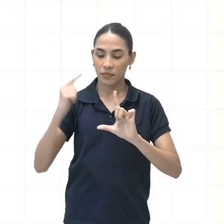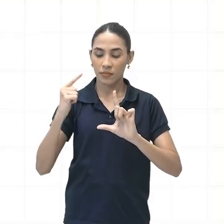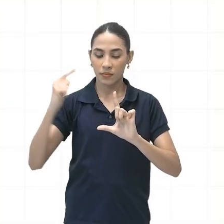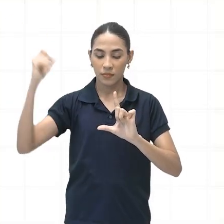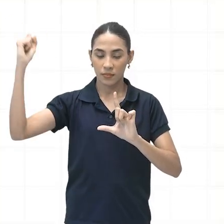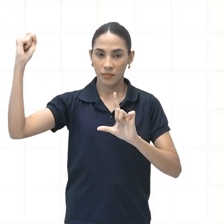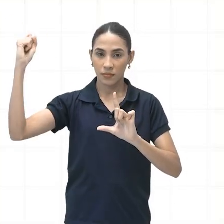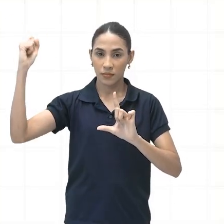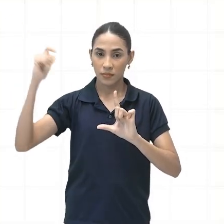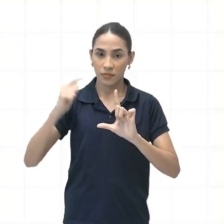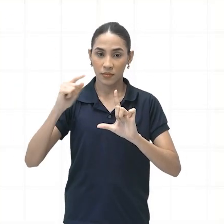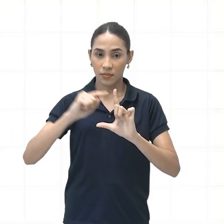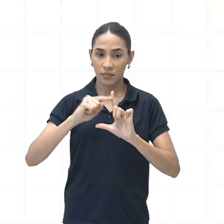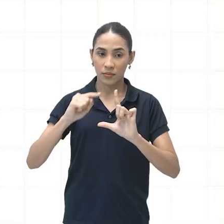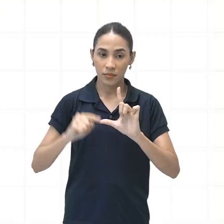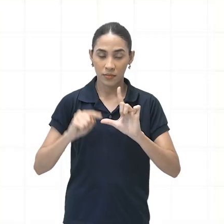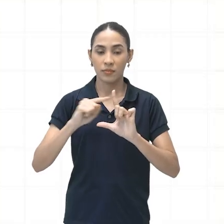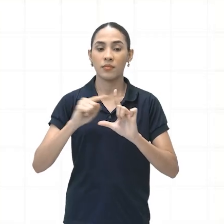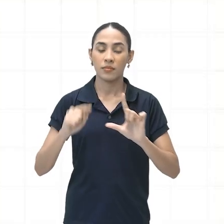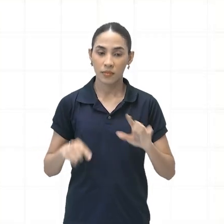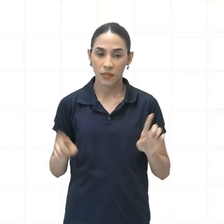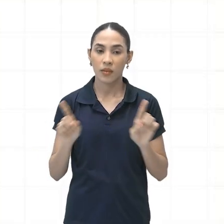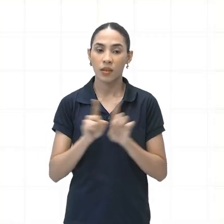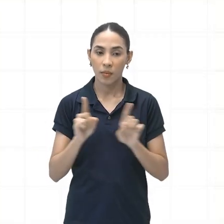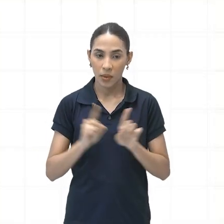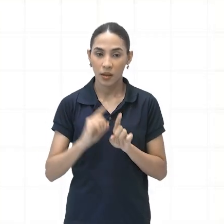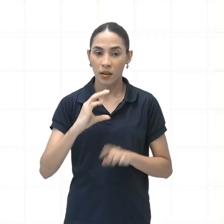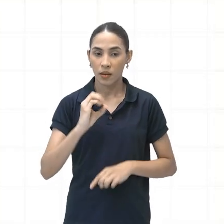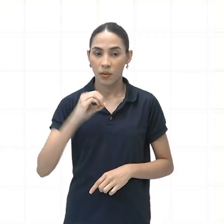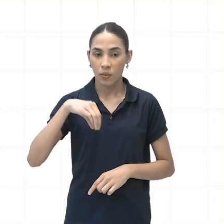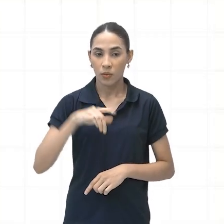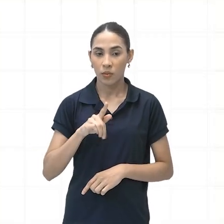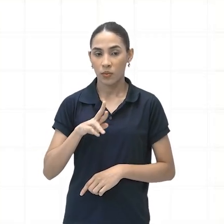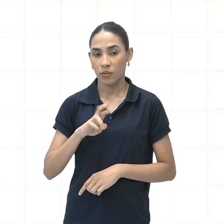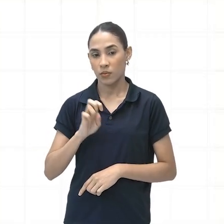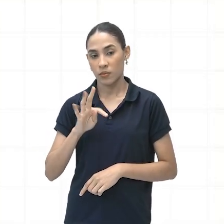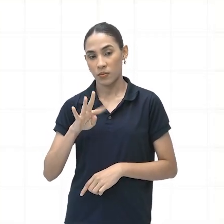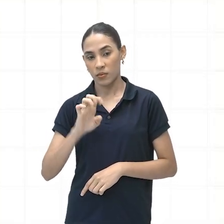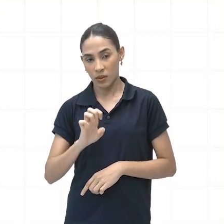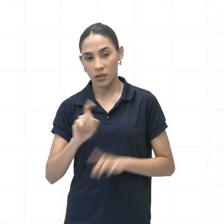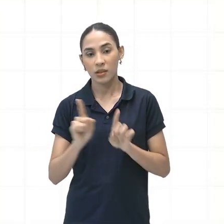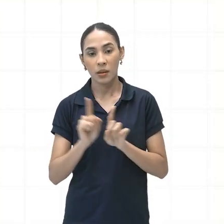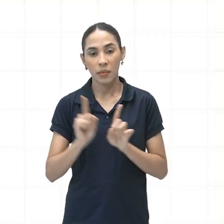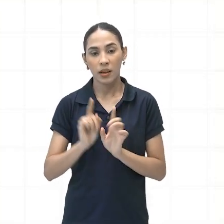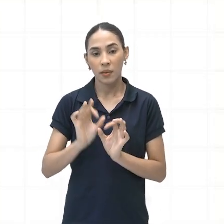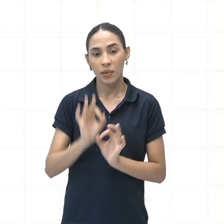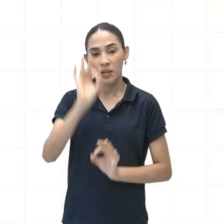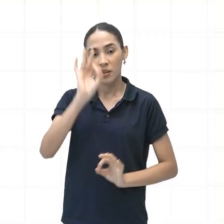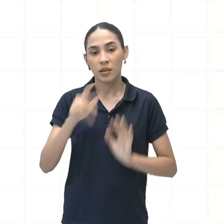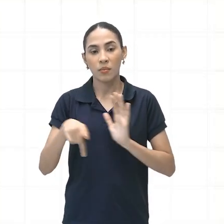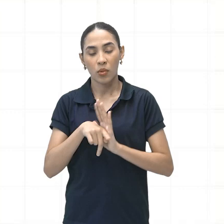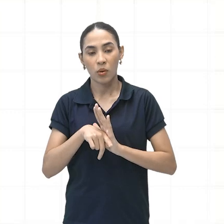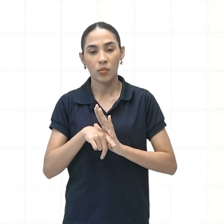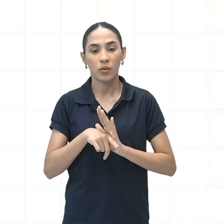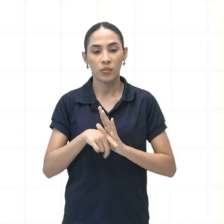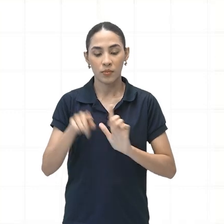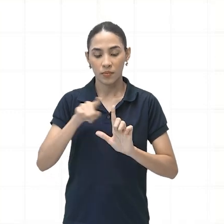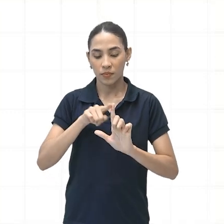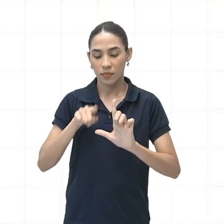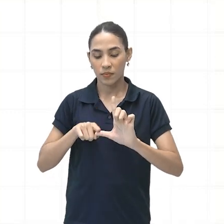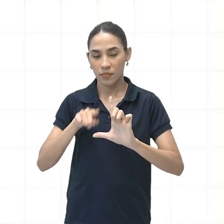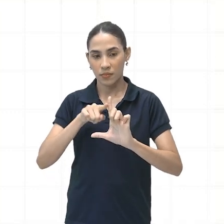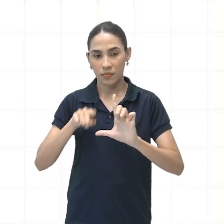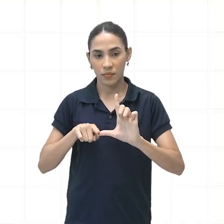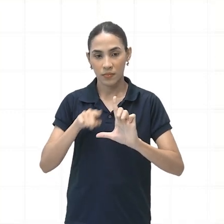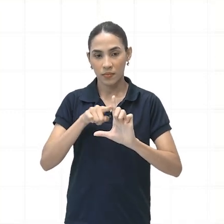sombra, também era congruente, ou seja, tinha a mesma medida desse outro ângulo aqui da sombra